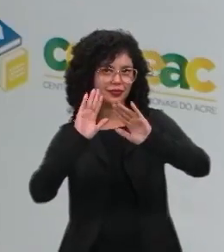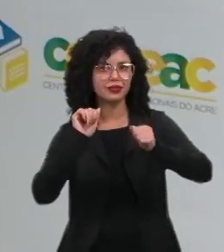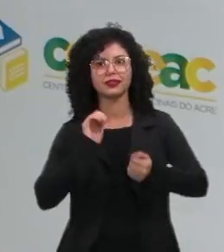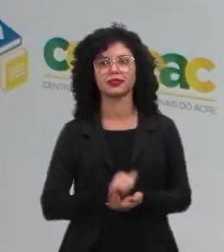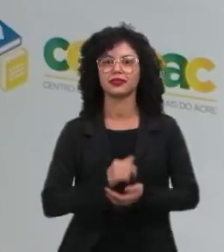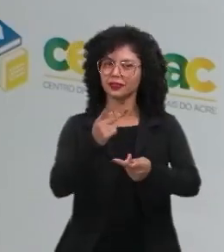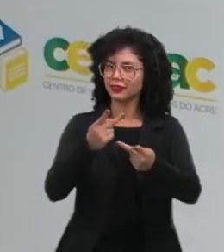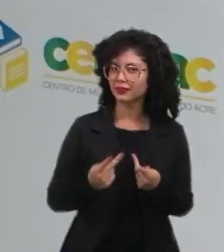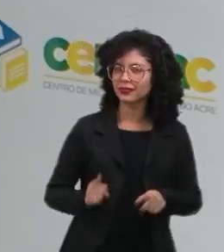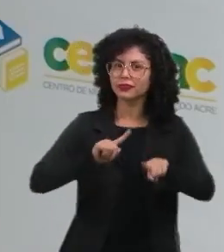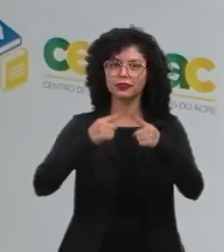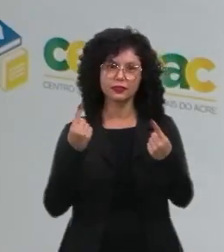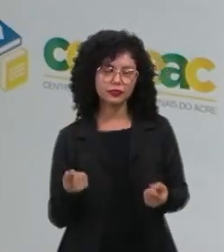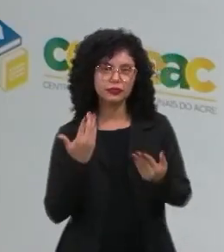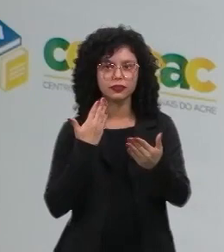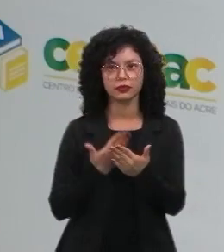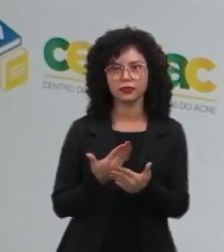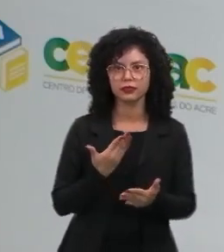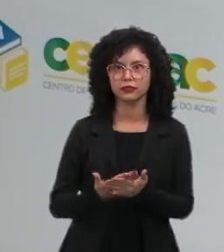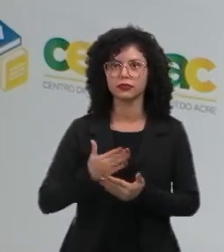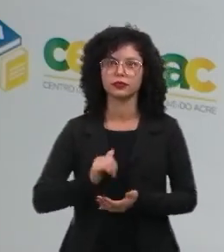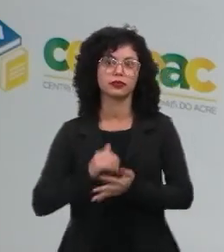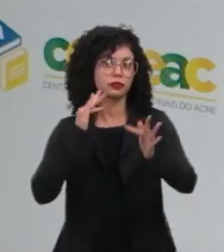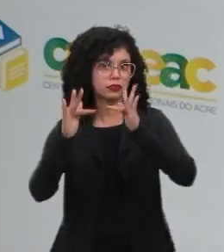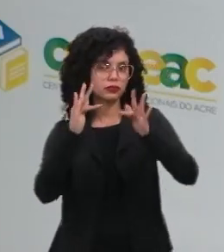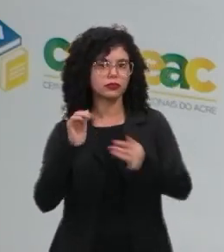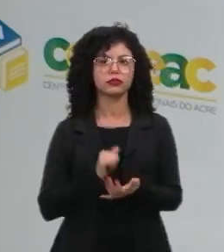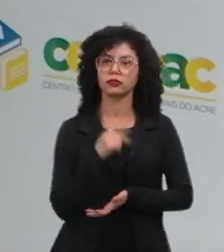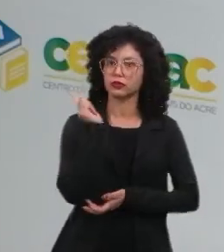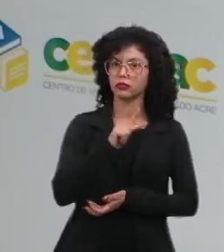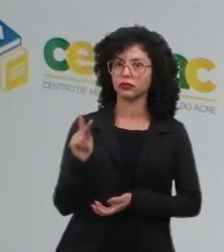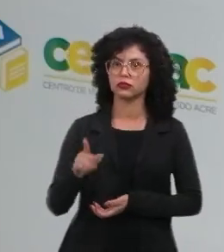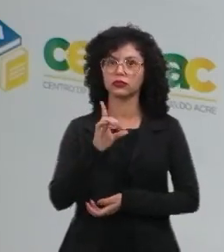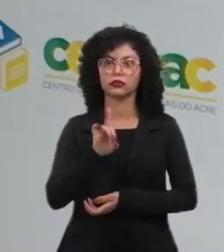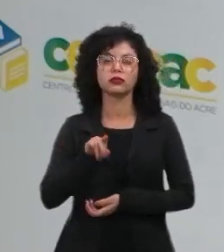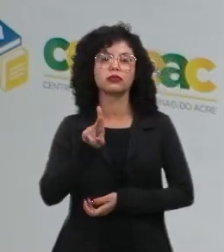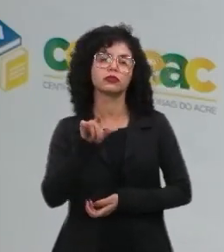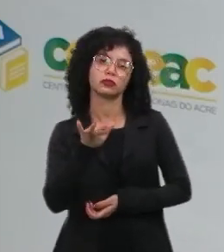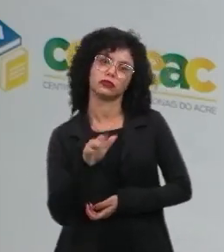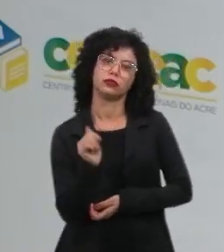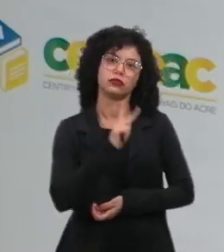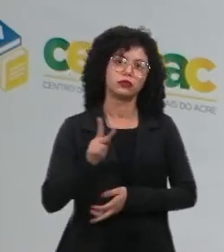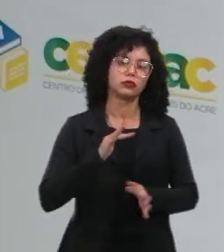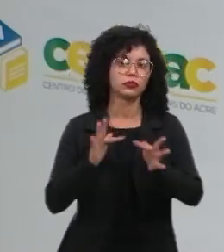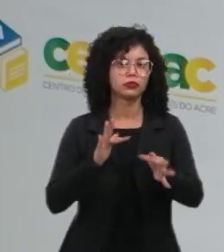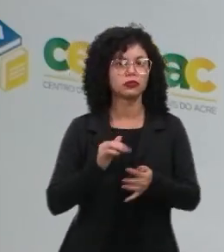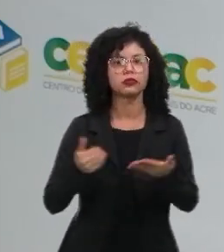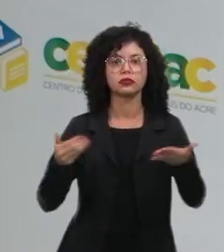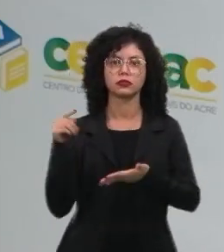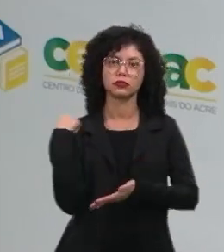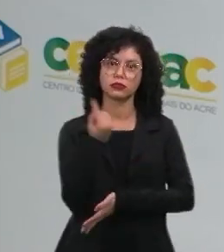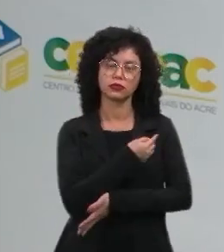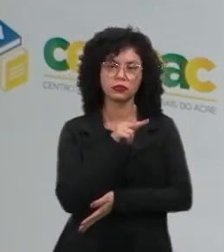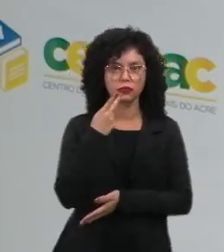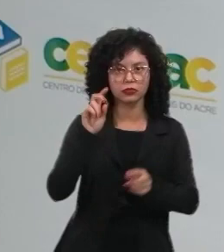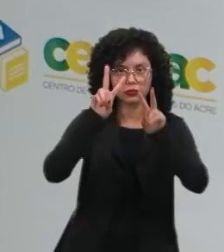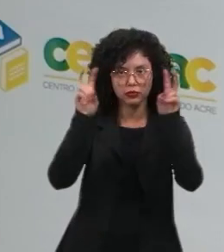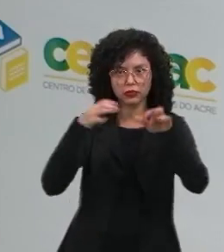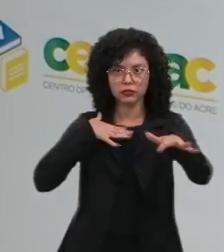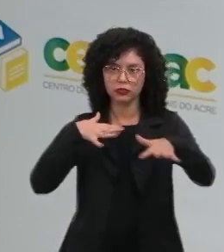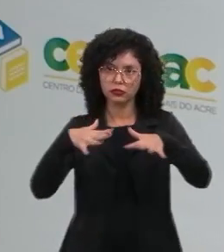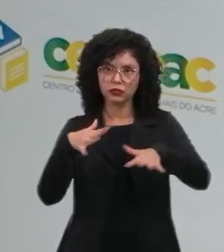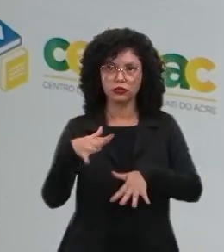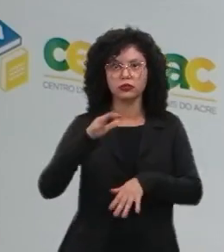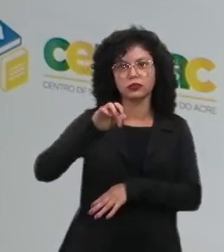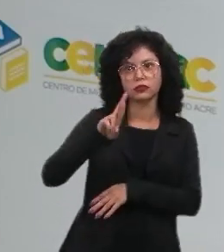Olá, seja bem-vindo a mais uma aula de Física. Sou o professor Douglas, professor de Física, e na aula de hoje vamos falar sobre